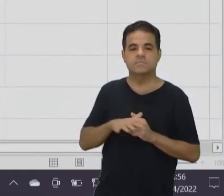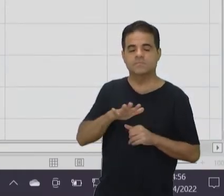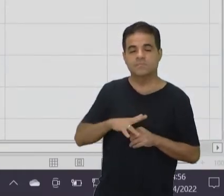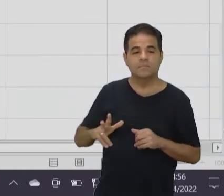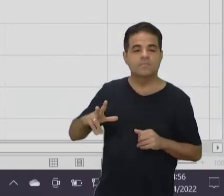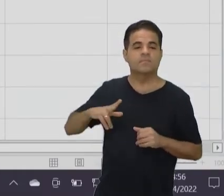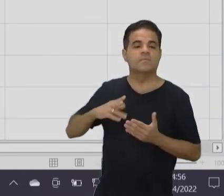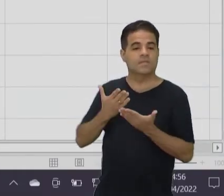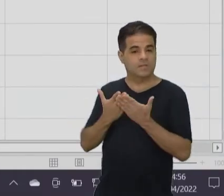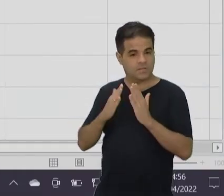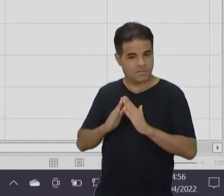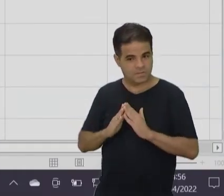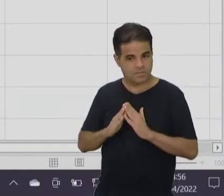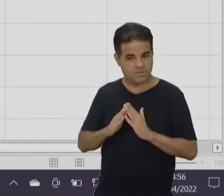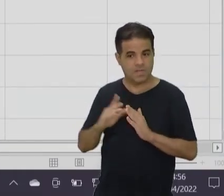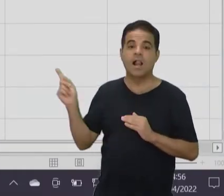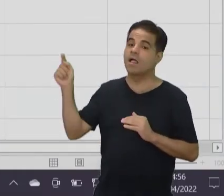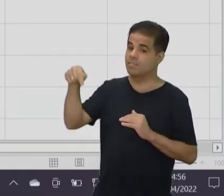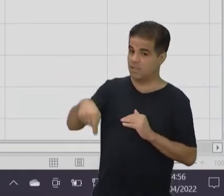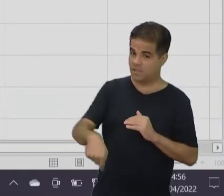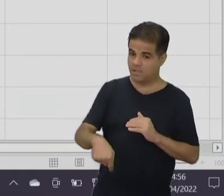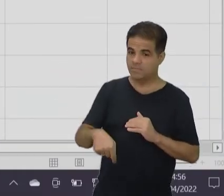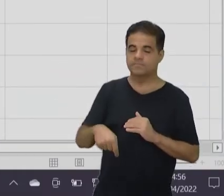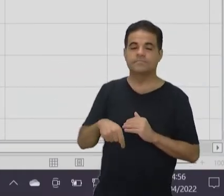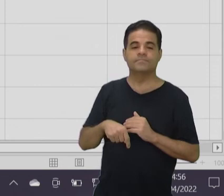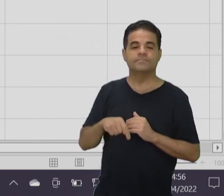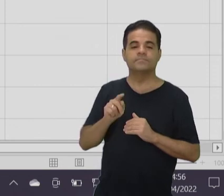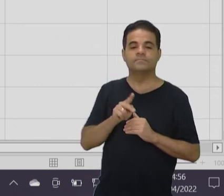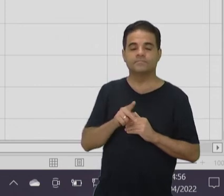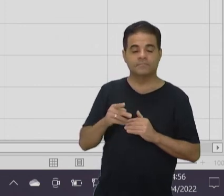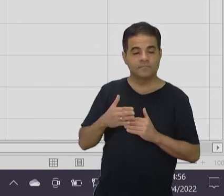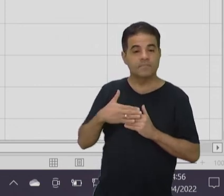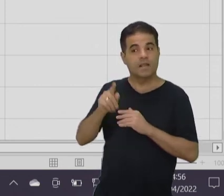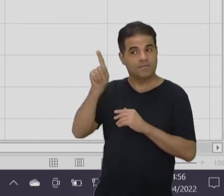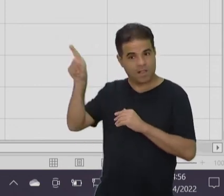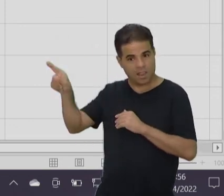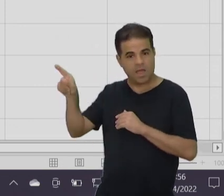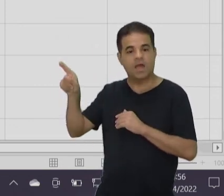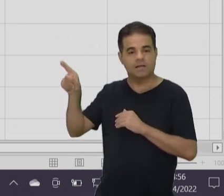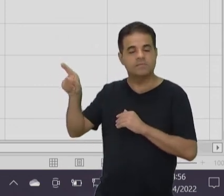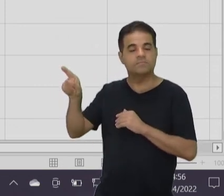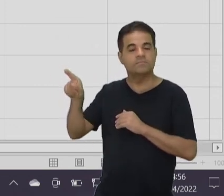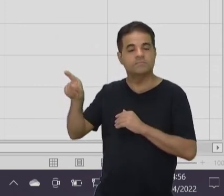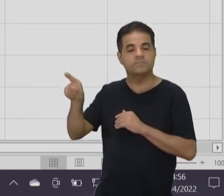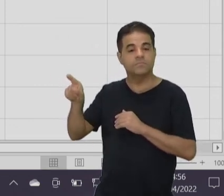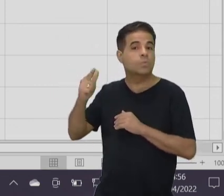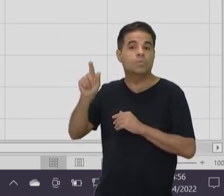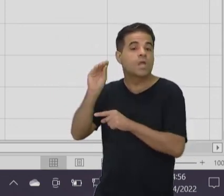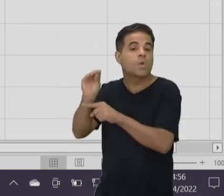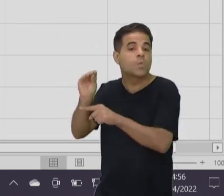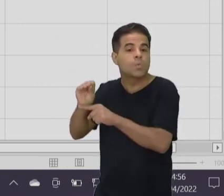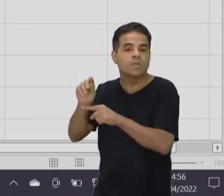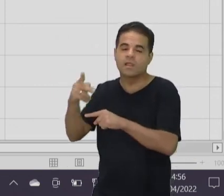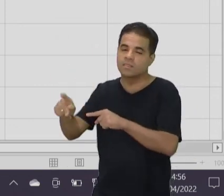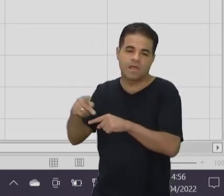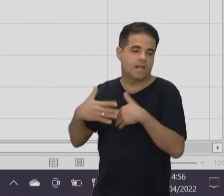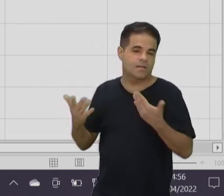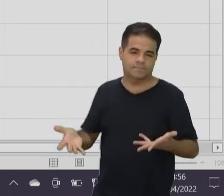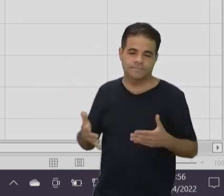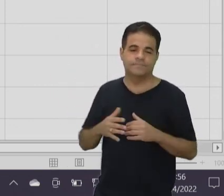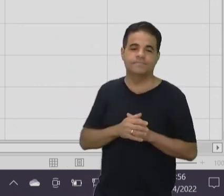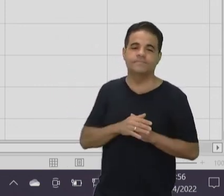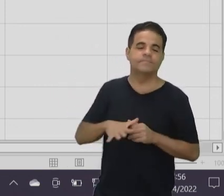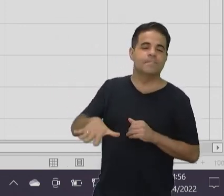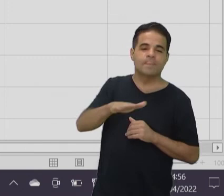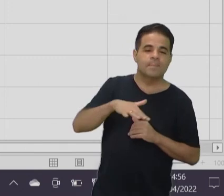particular. Porque a professora está aqui. Opa. E ela fica lá. E ela fica lá, não tem quem vai cuidar dela, tá? Então por isso